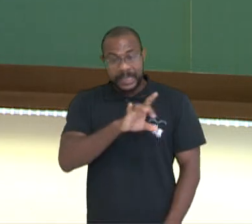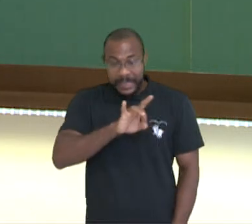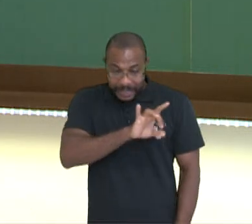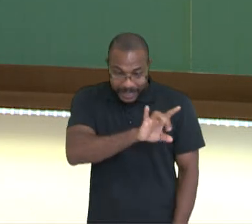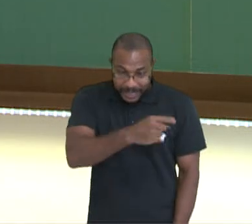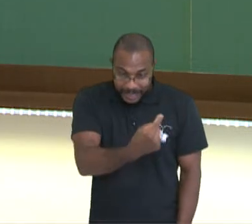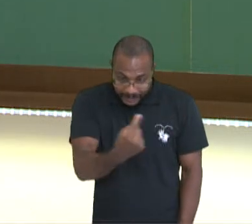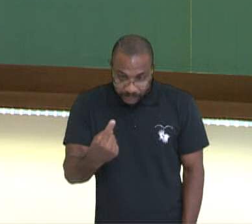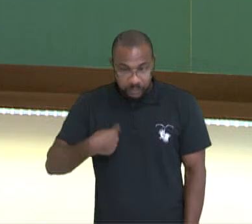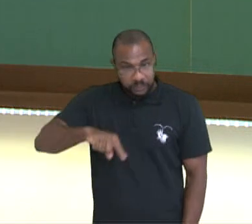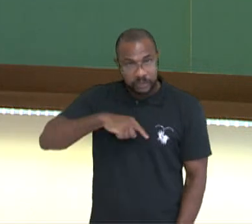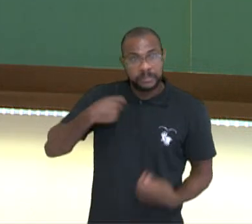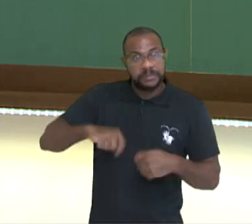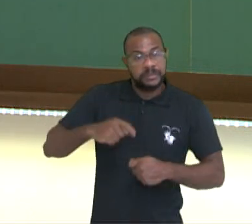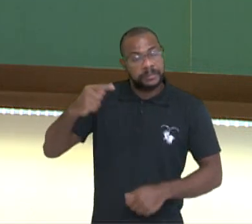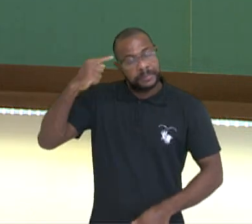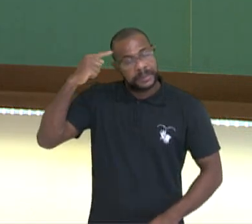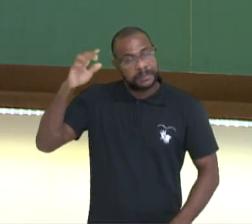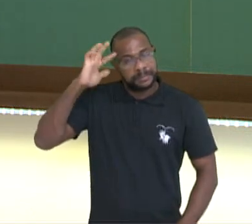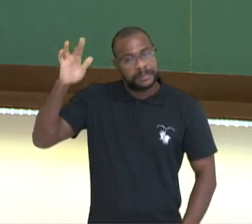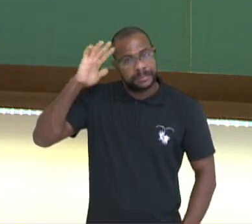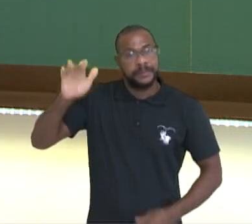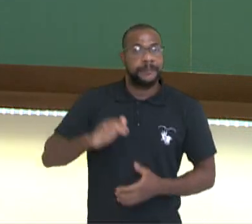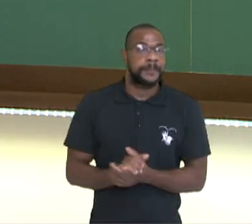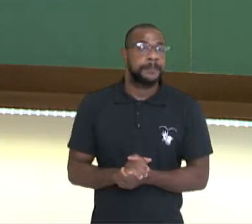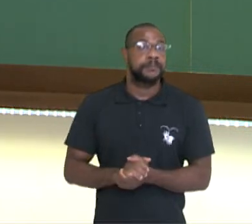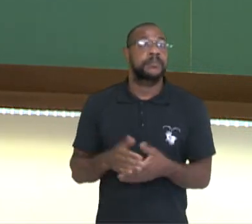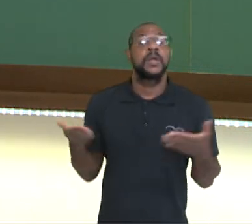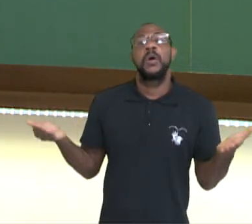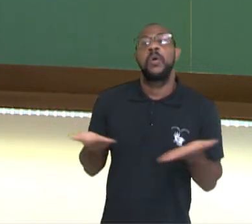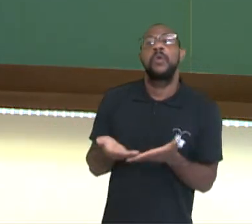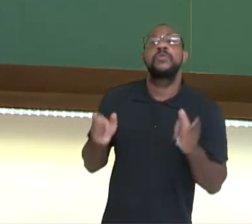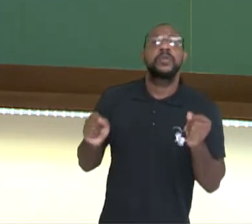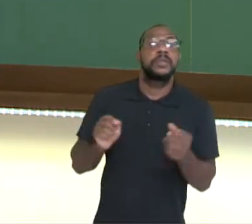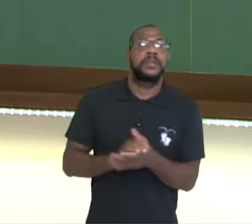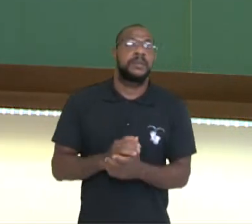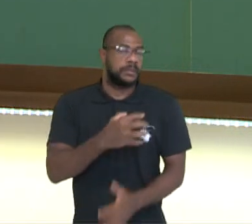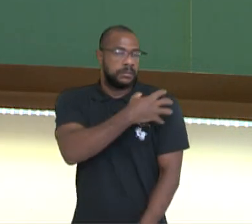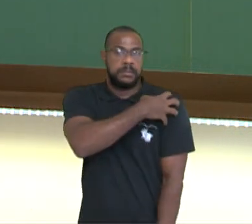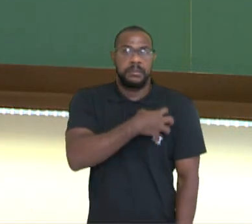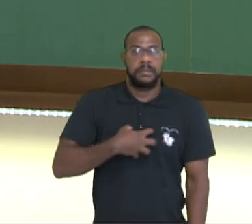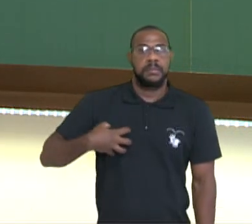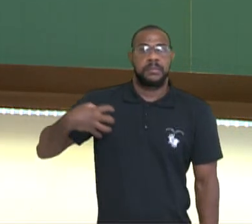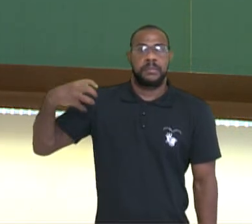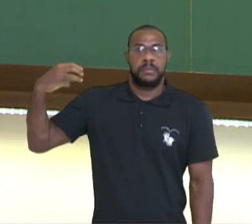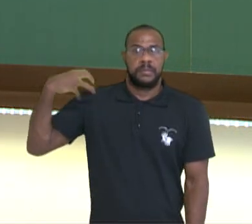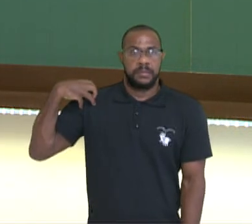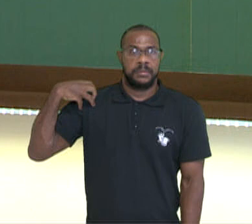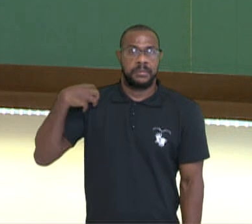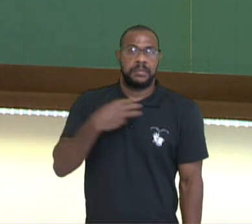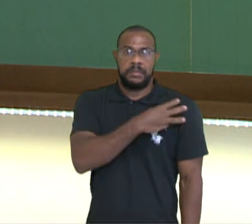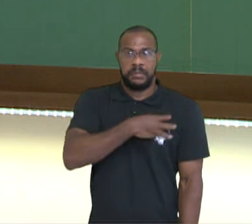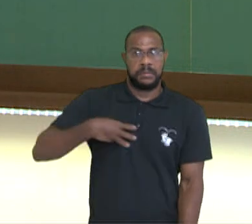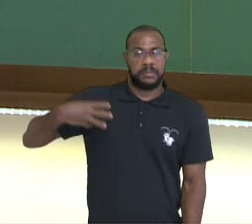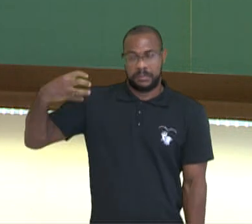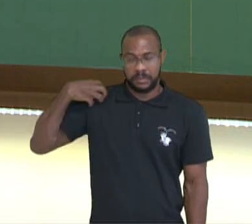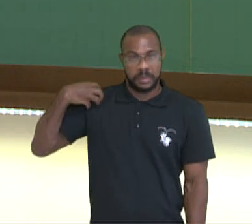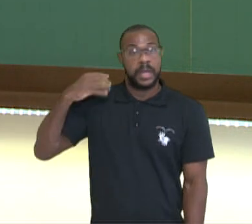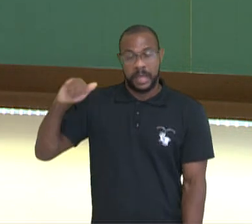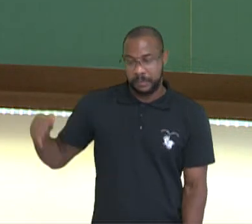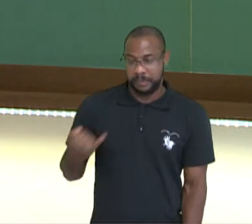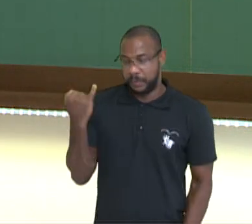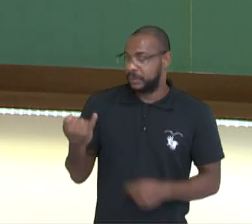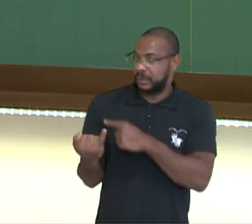origem e como conhecer. Por isso que hoje o Sócrates é uma figura tão importante para nós. Quando